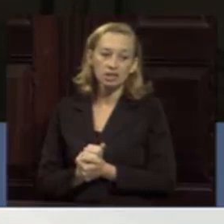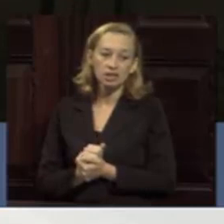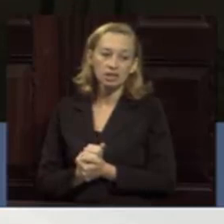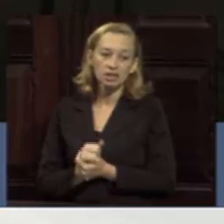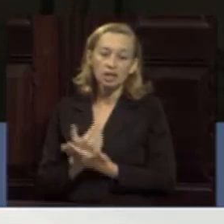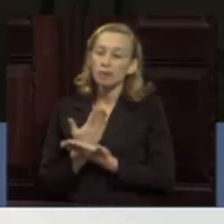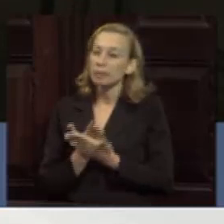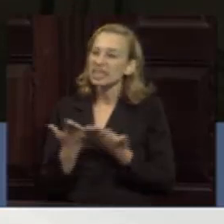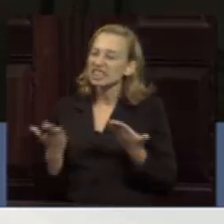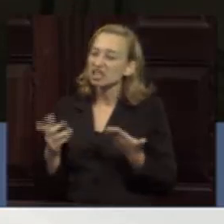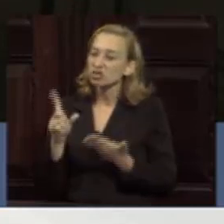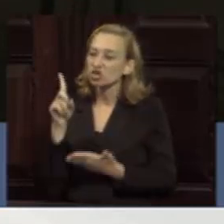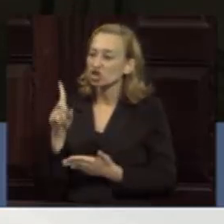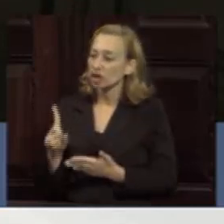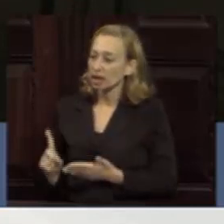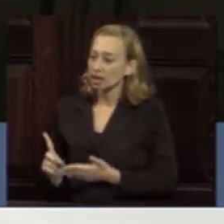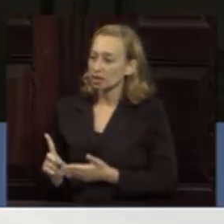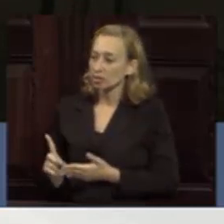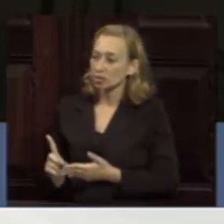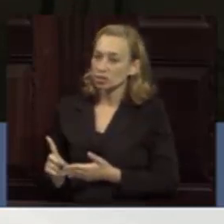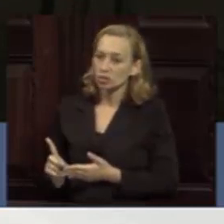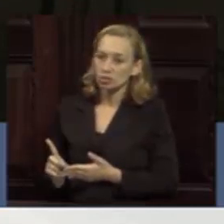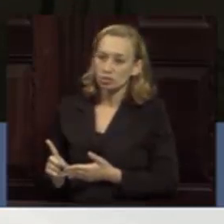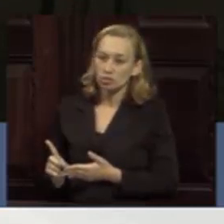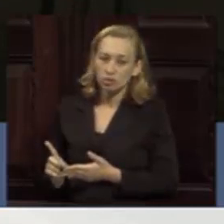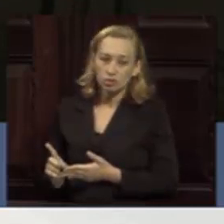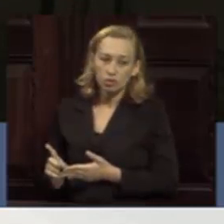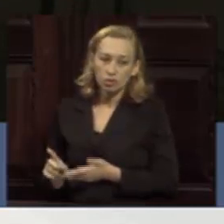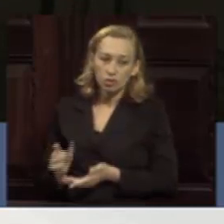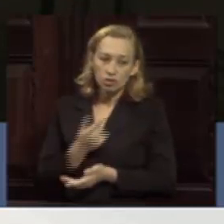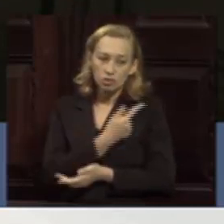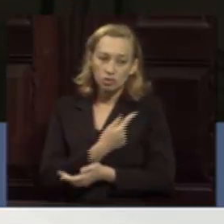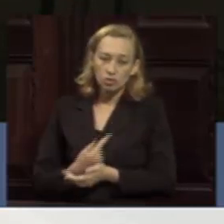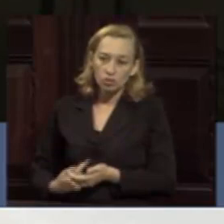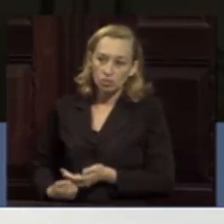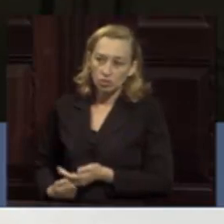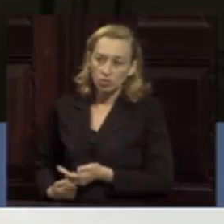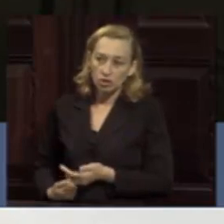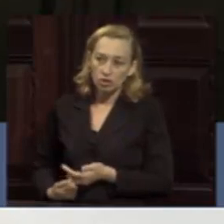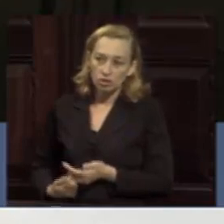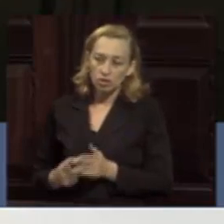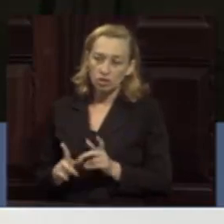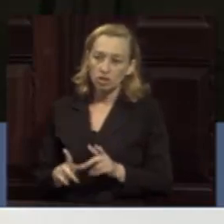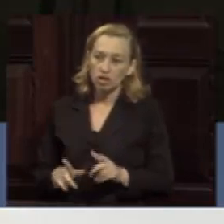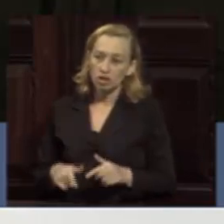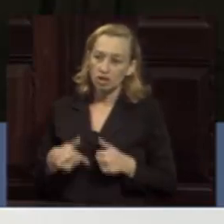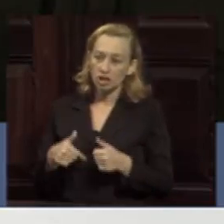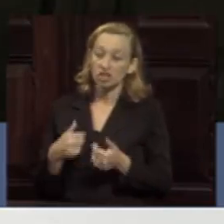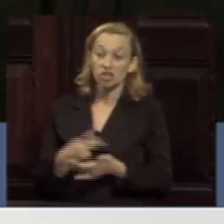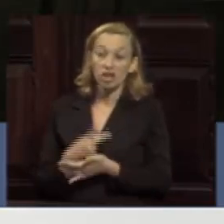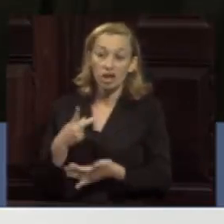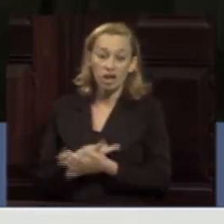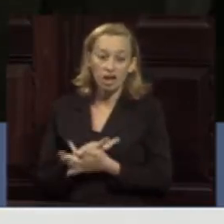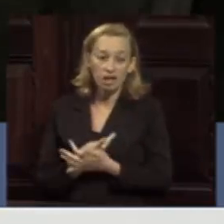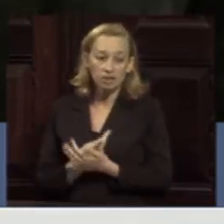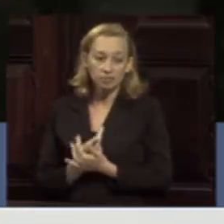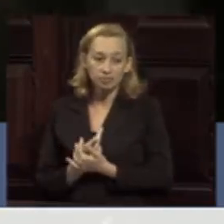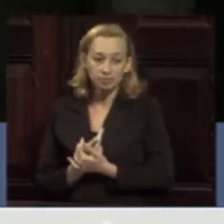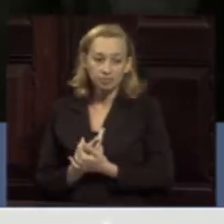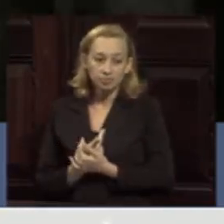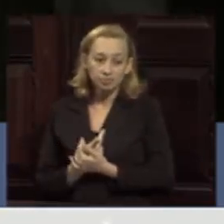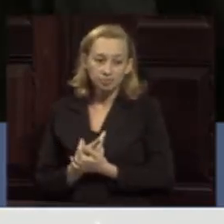perdendo seus direitos por um governo ilegítimo, do governo Temer, que faz uma